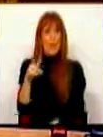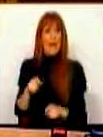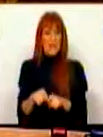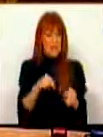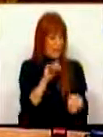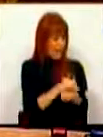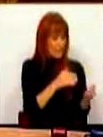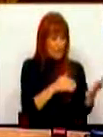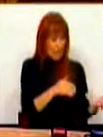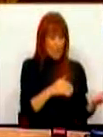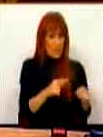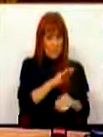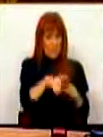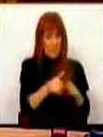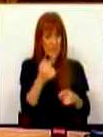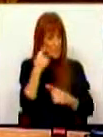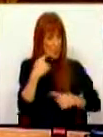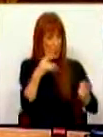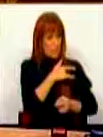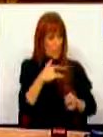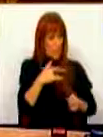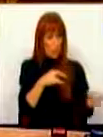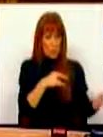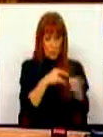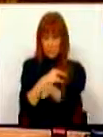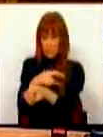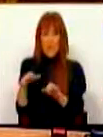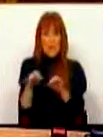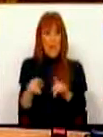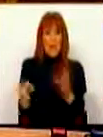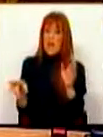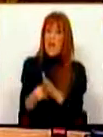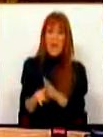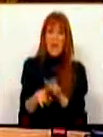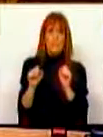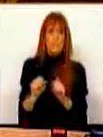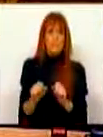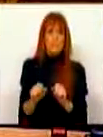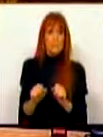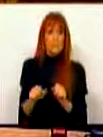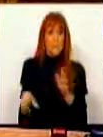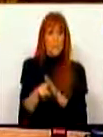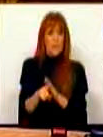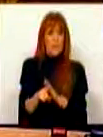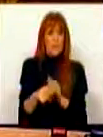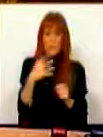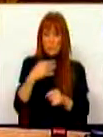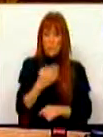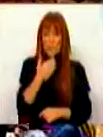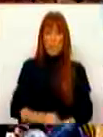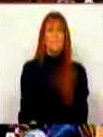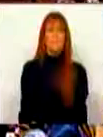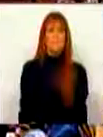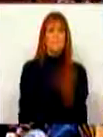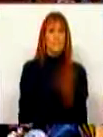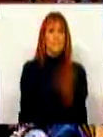esta Carta para a Participação Pública de Saúde se torne uma lei de Portugal. Obrigada.